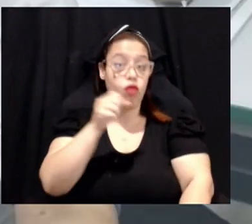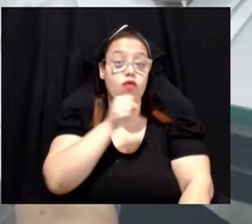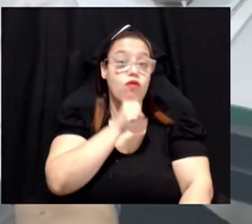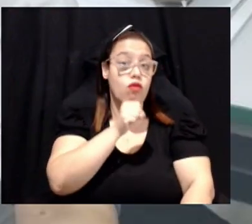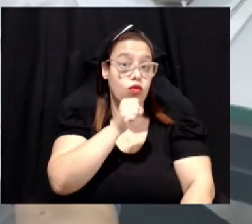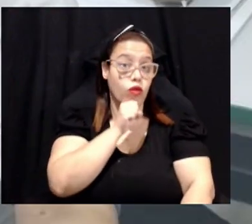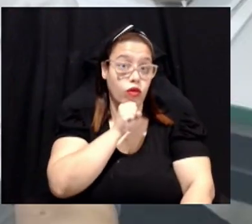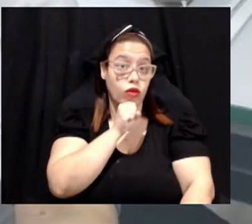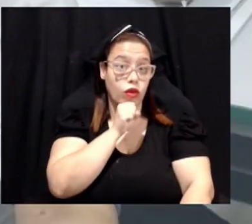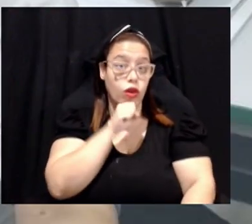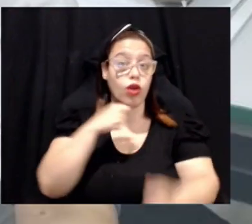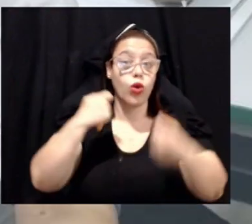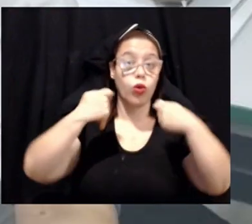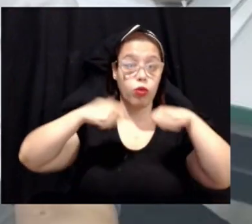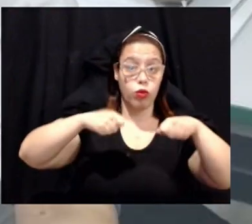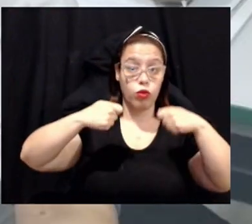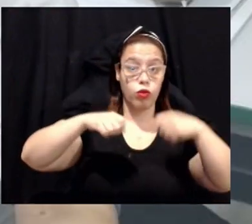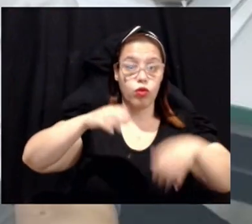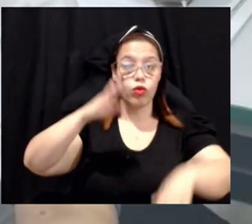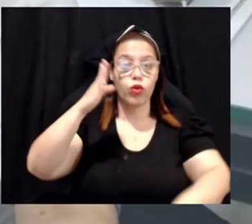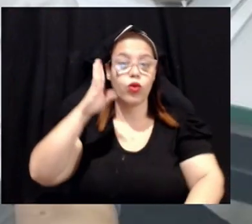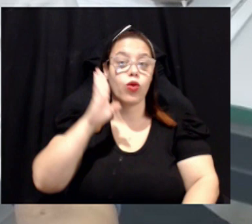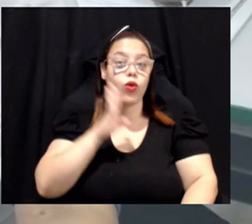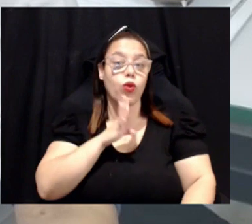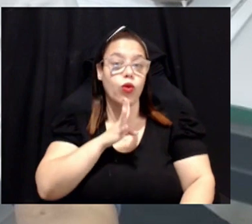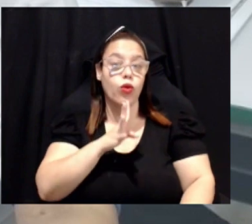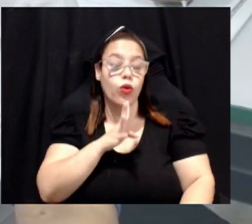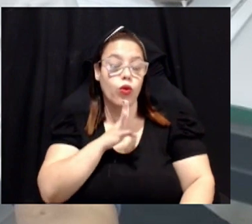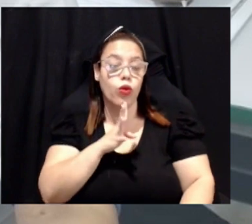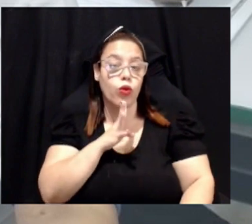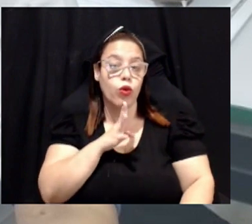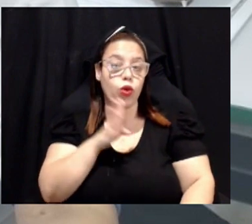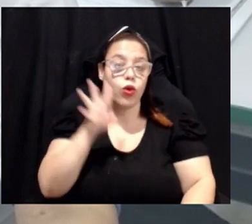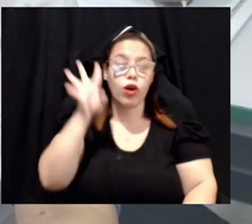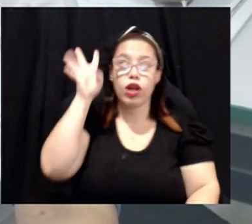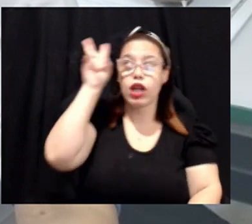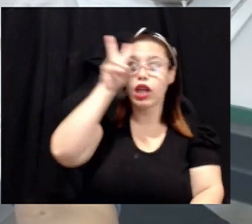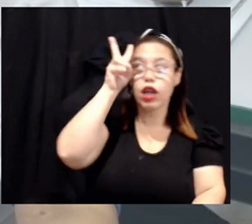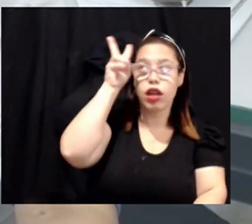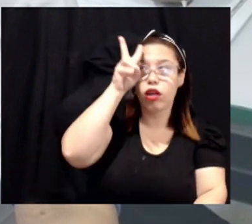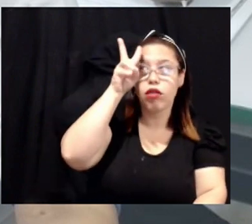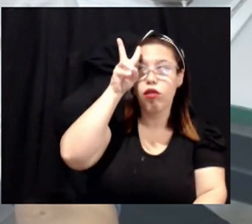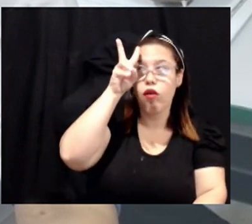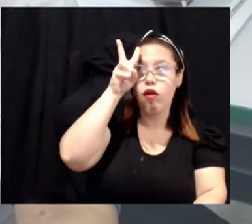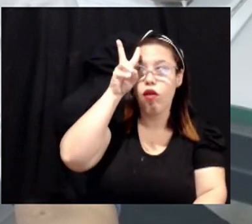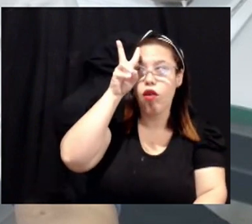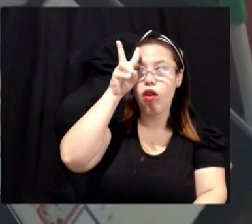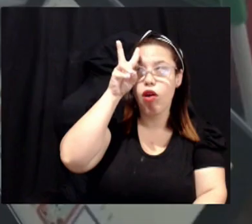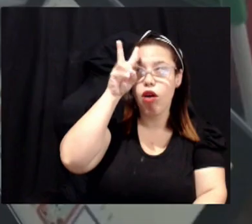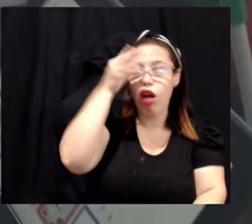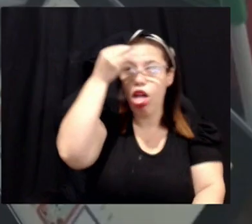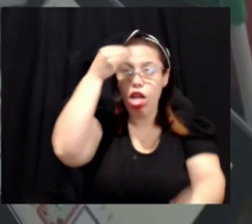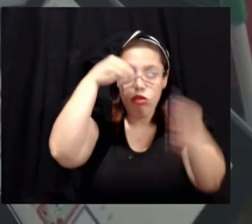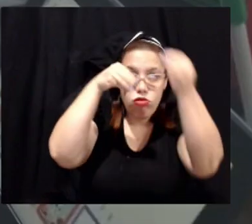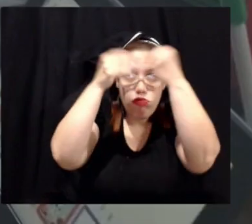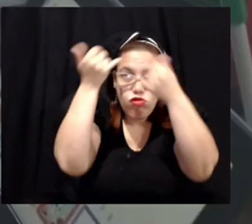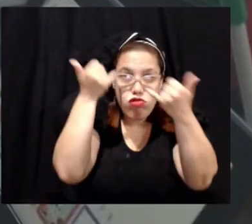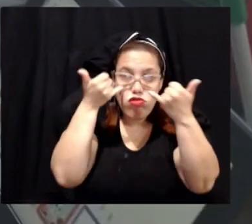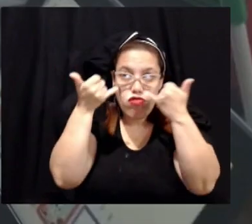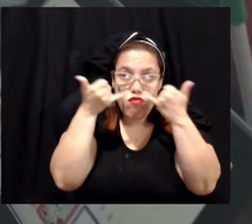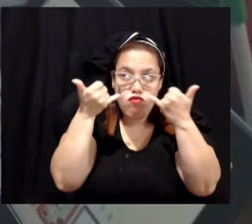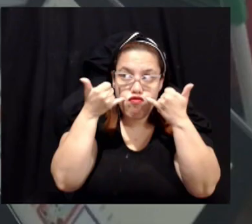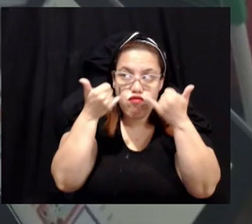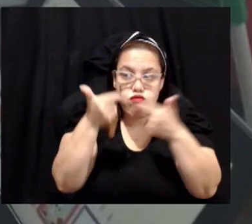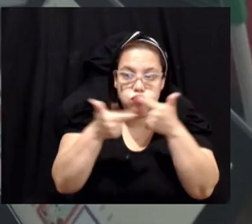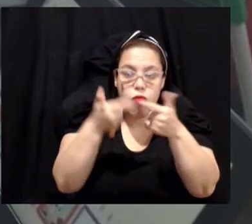precisa conhecer um pouco sobre esse histórico, sobre essa carga de informações que ele tem para trabalhar no processo